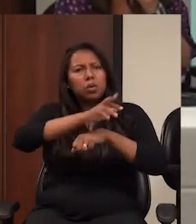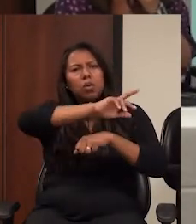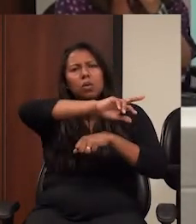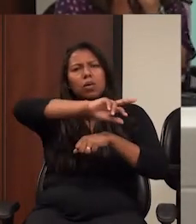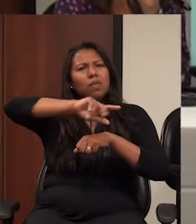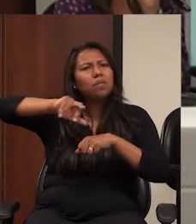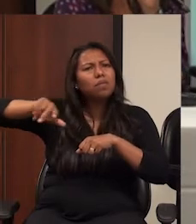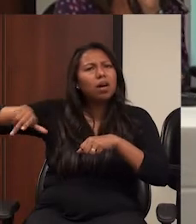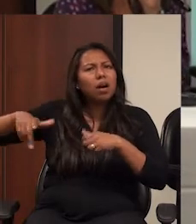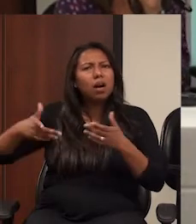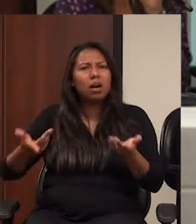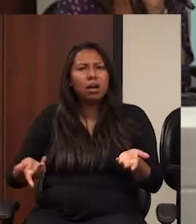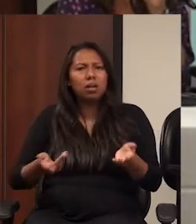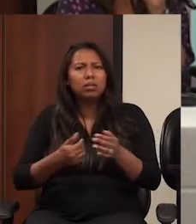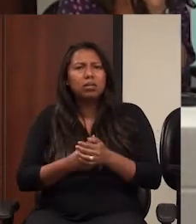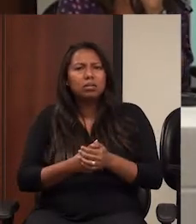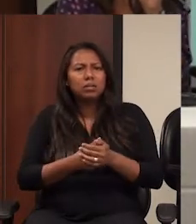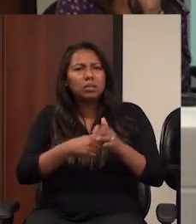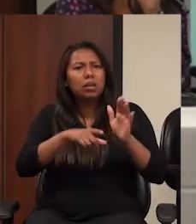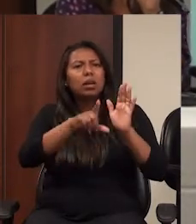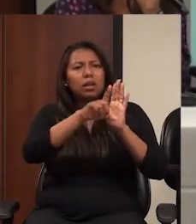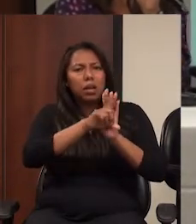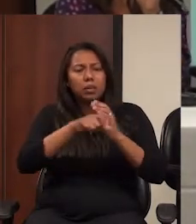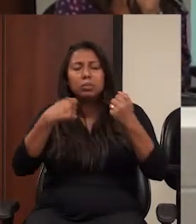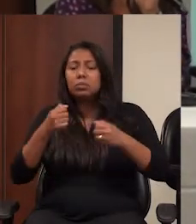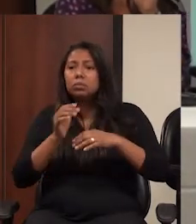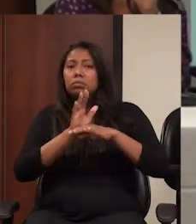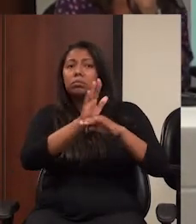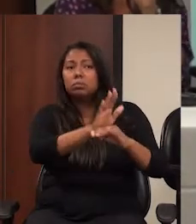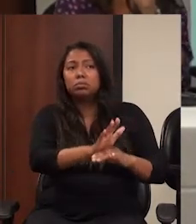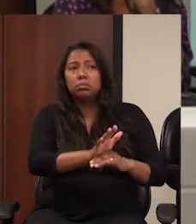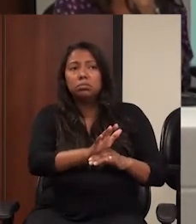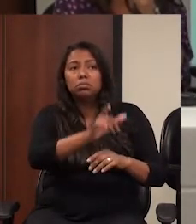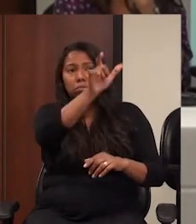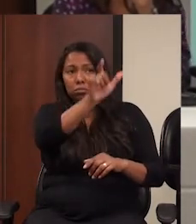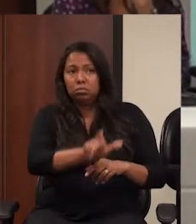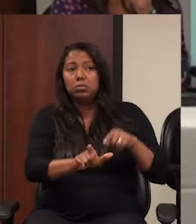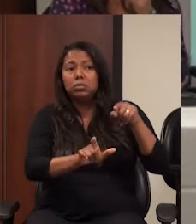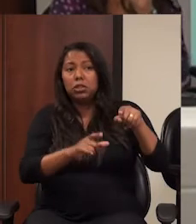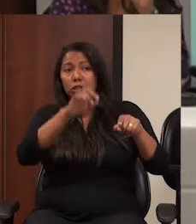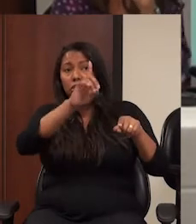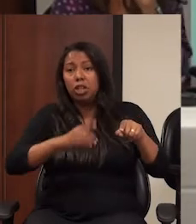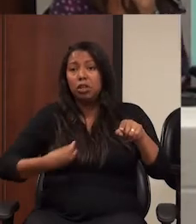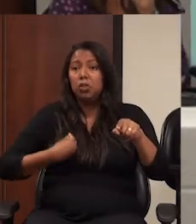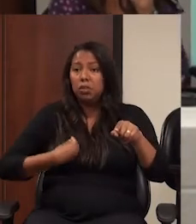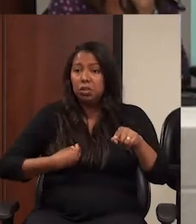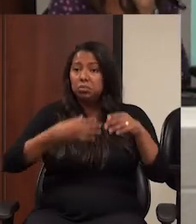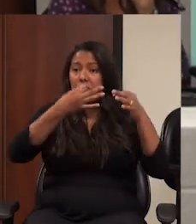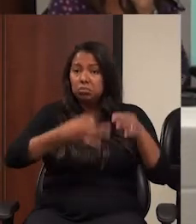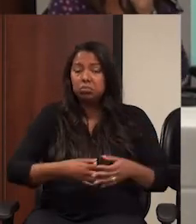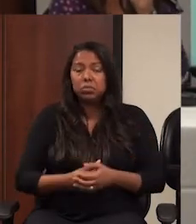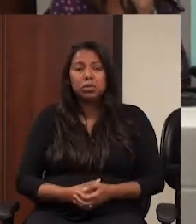outros documentos legais que preservam a vida e a dignidade da pessoa. Nós temos no Brasil, por exemplo,